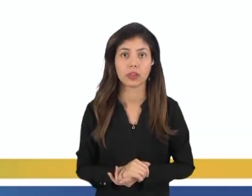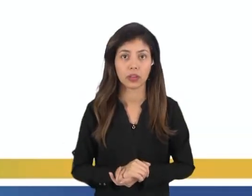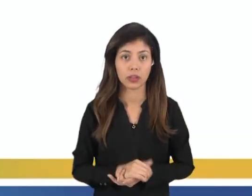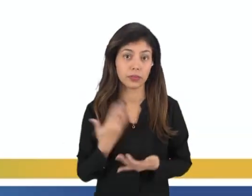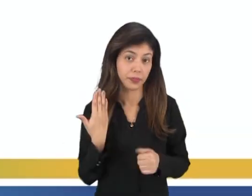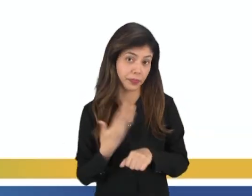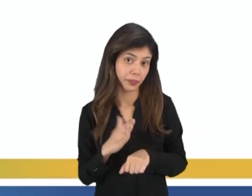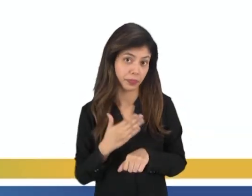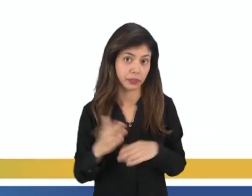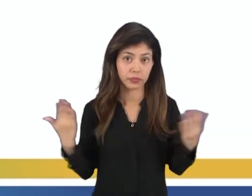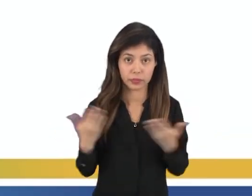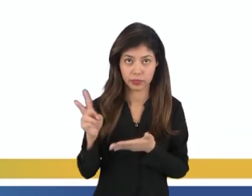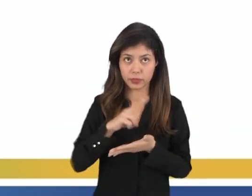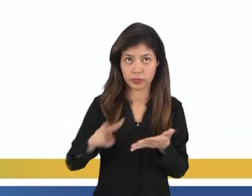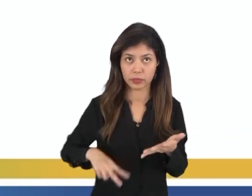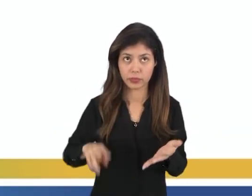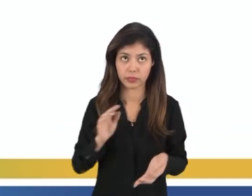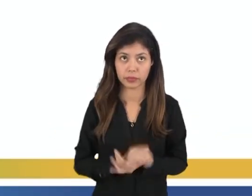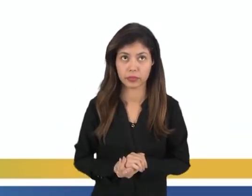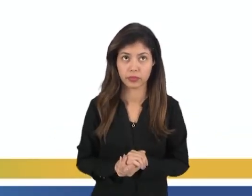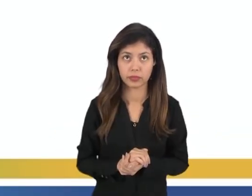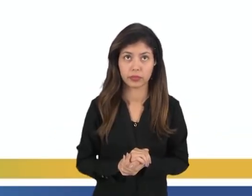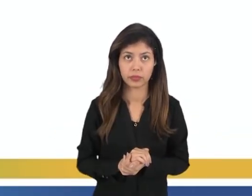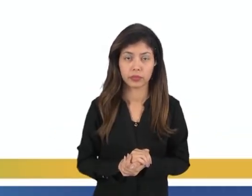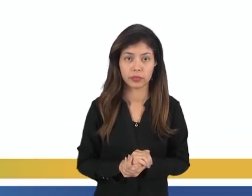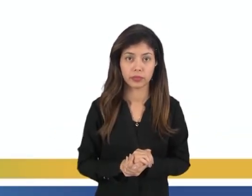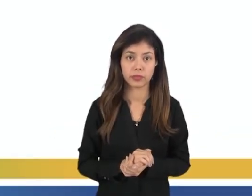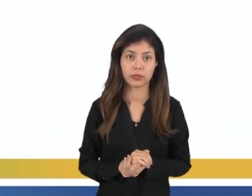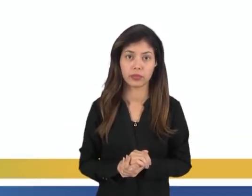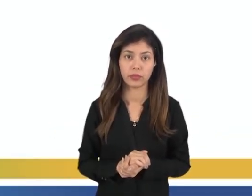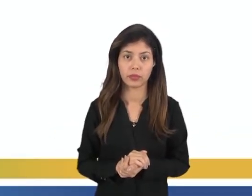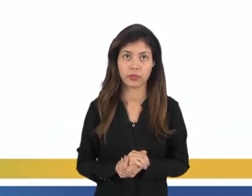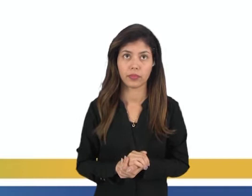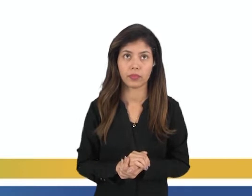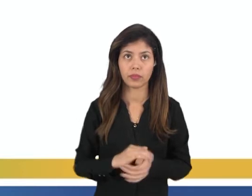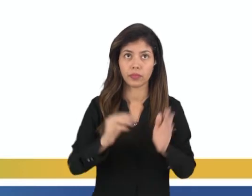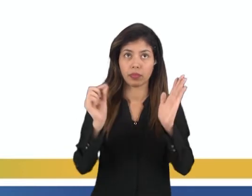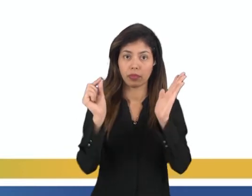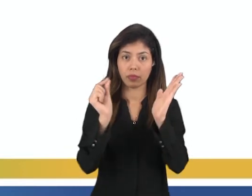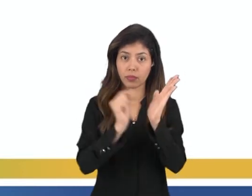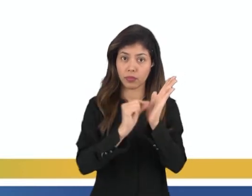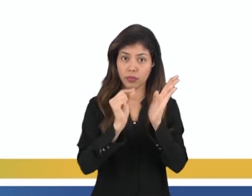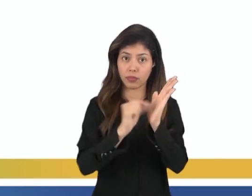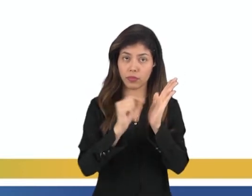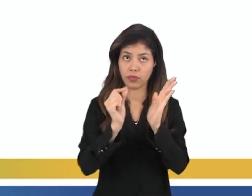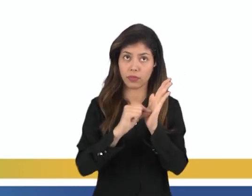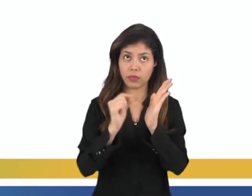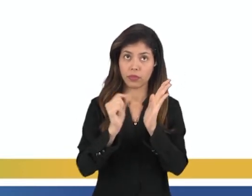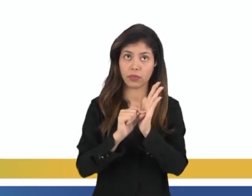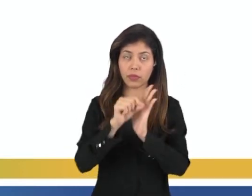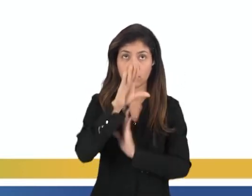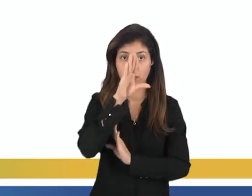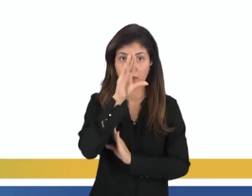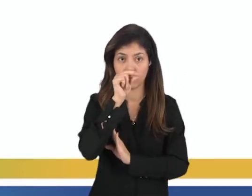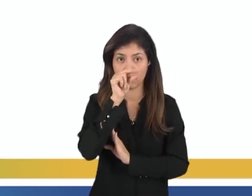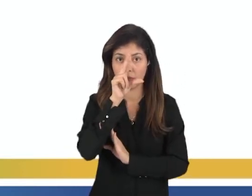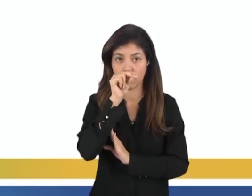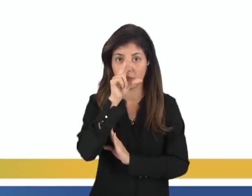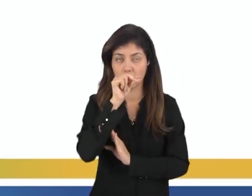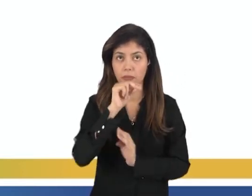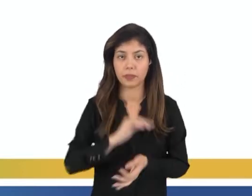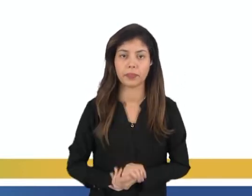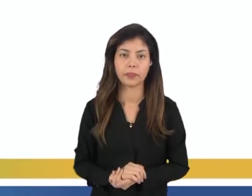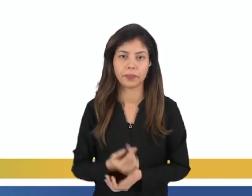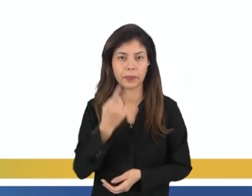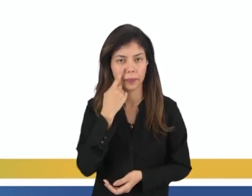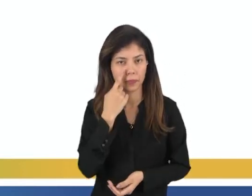Vamos exercitar a leitura, tá? Nós vamos ler a história do Pica-Pau e o Pato Donald. Percebam a fanfic dessa história. Se